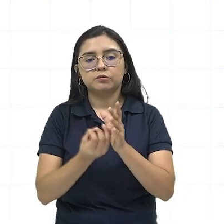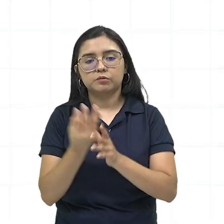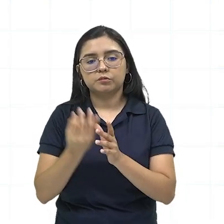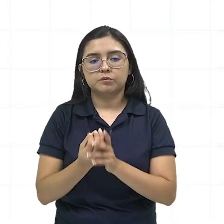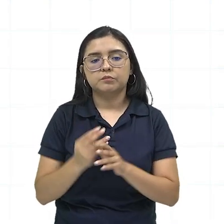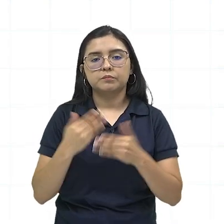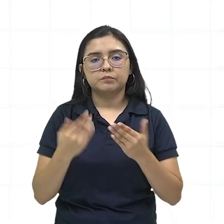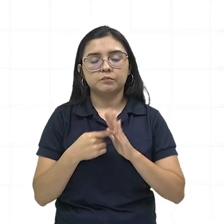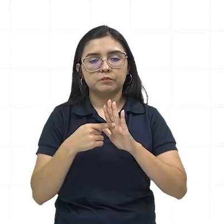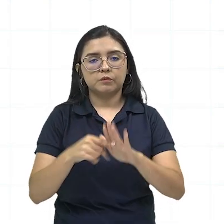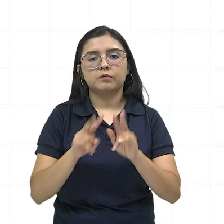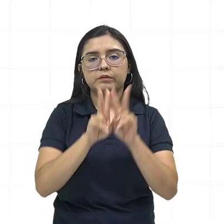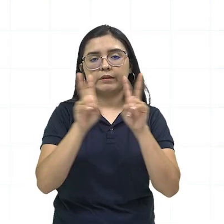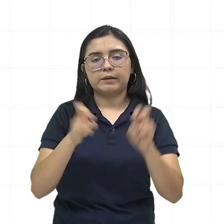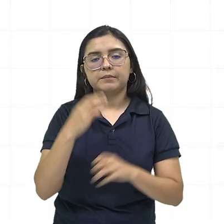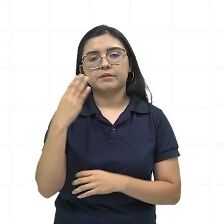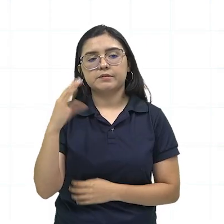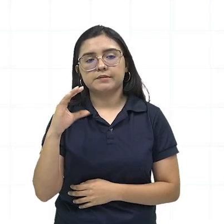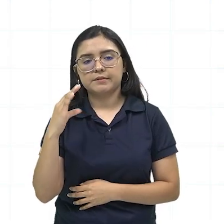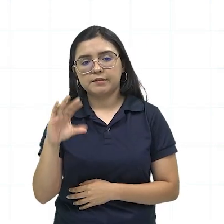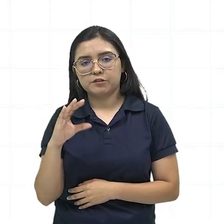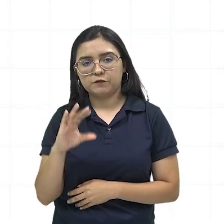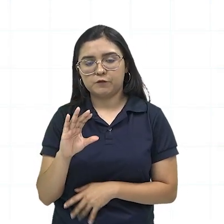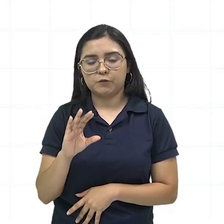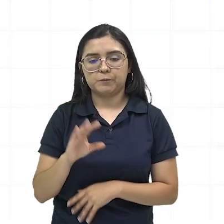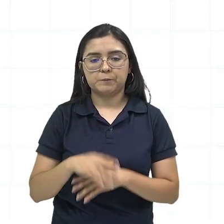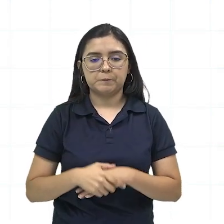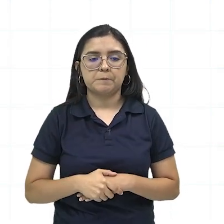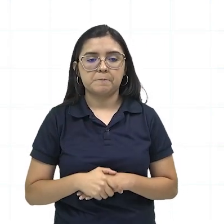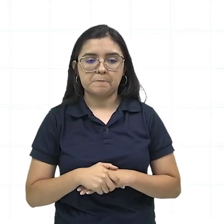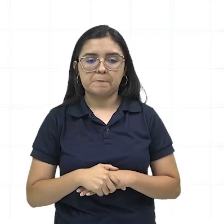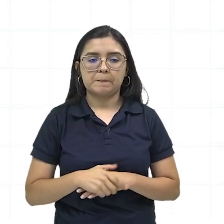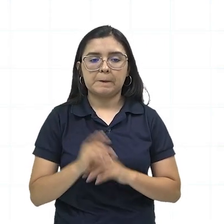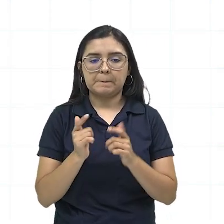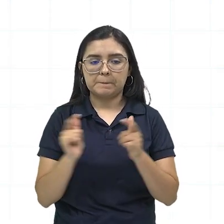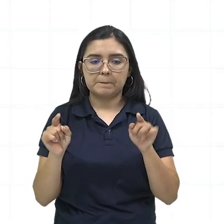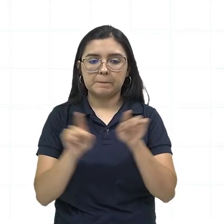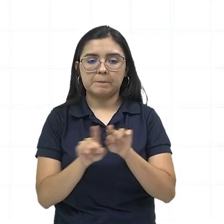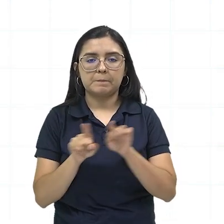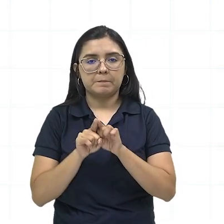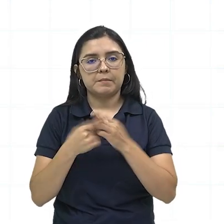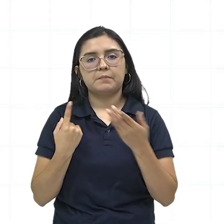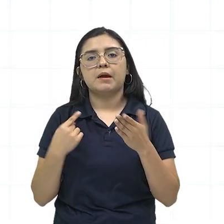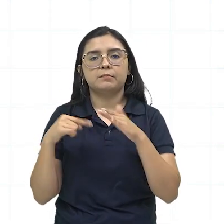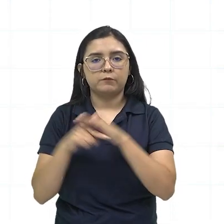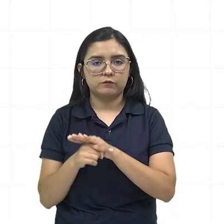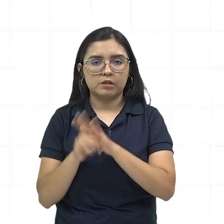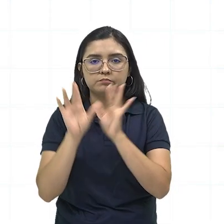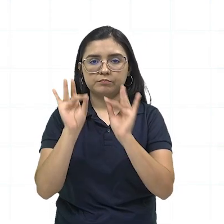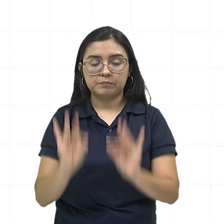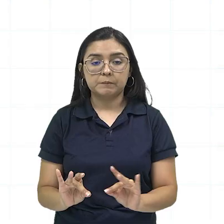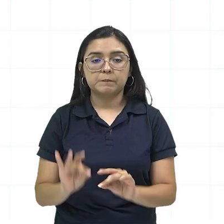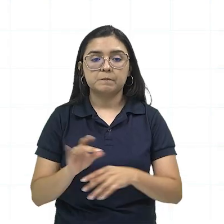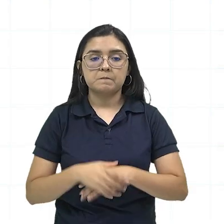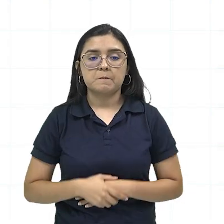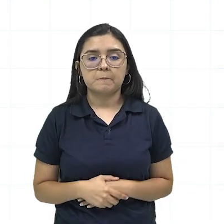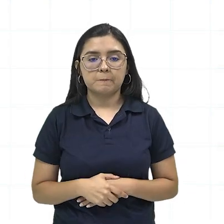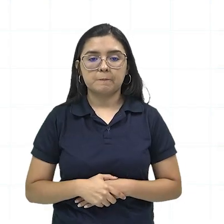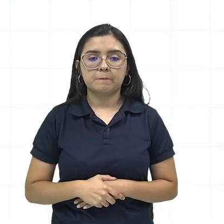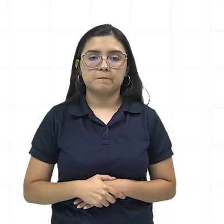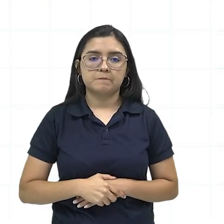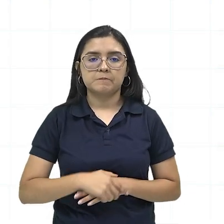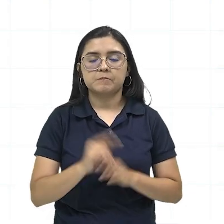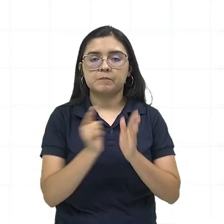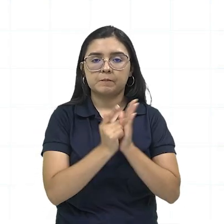exploram temas científicos de maneira mais ampla e aprofundada. Então, são reportagens transformadas em